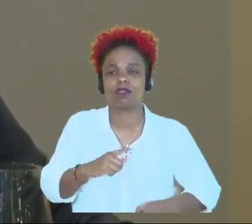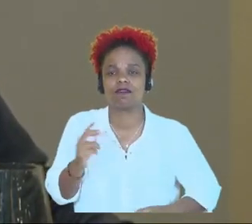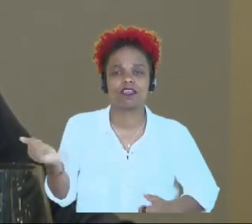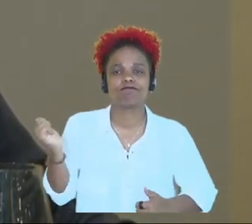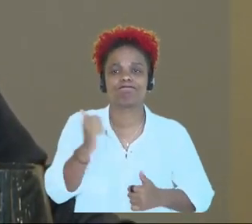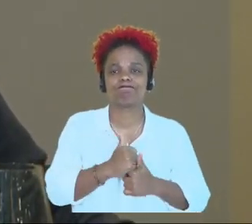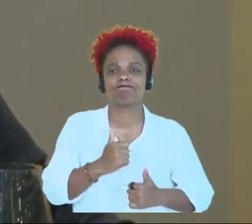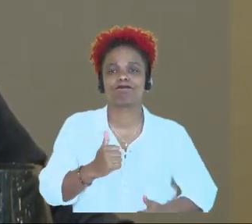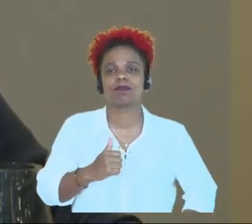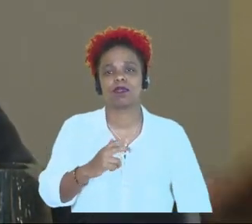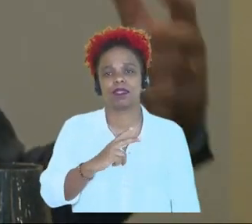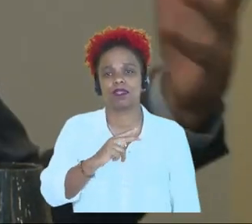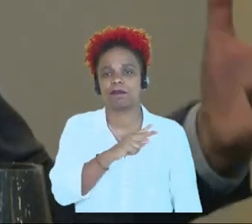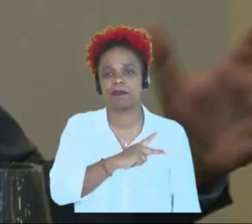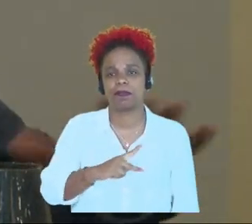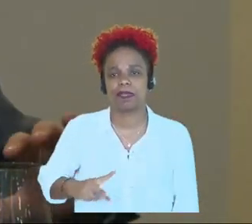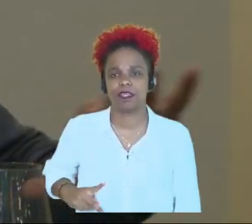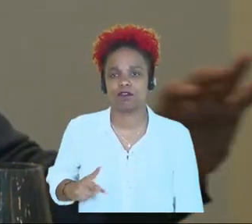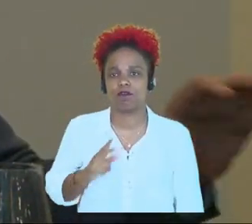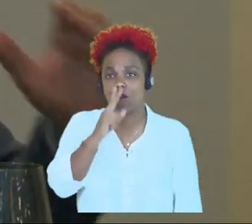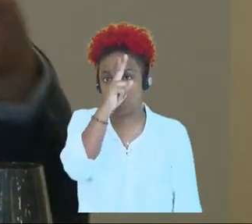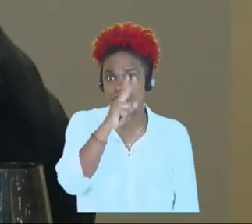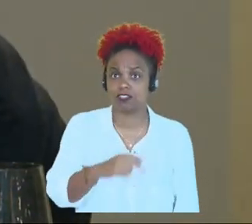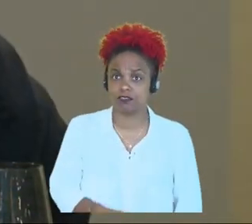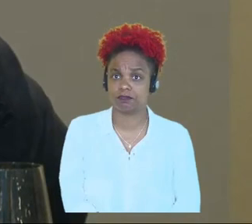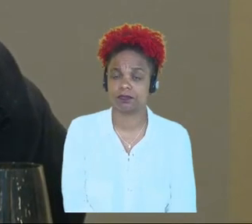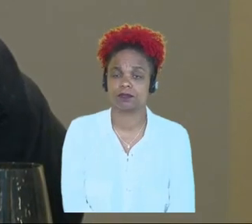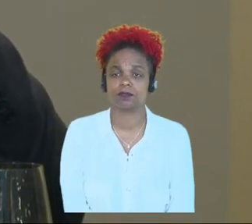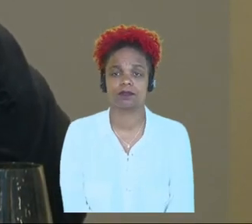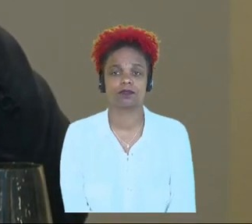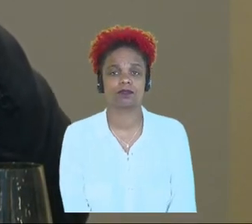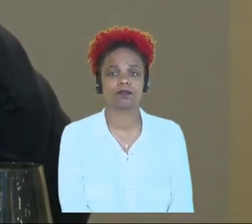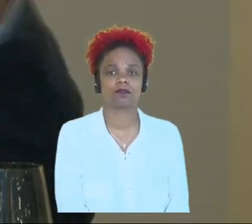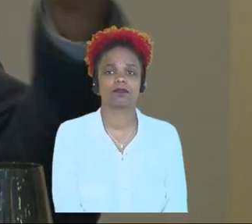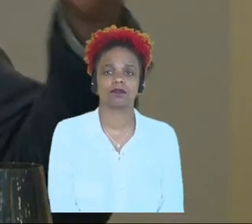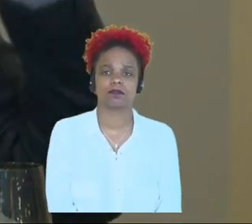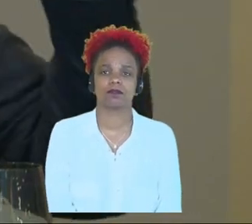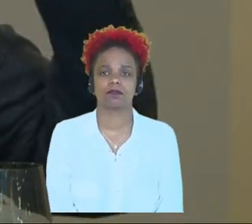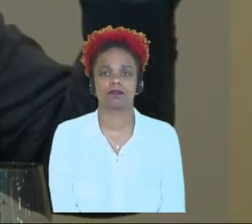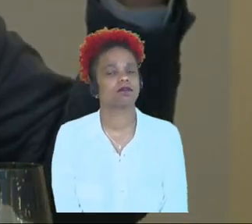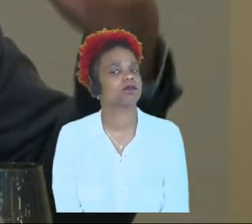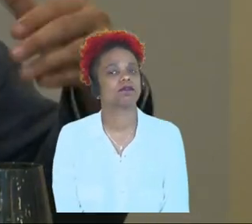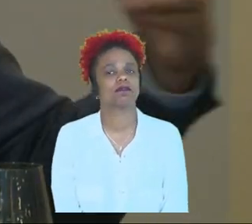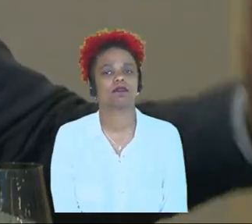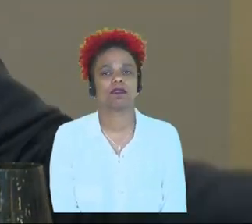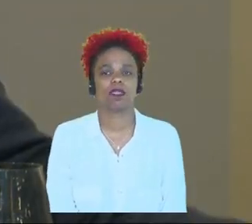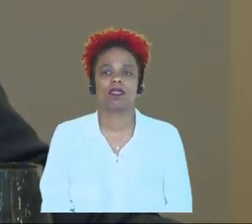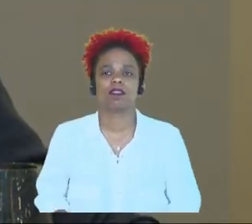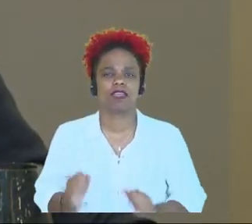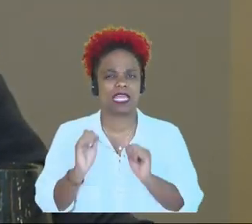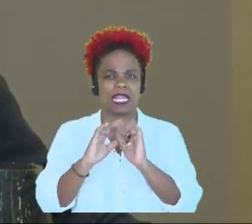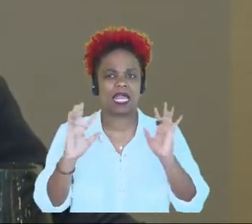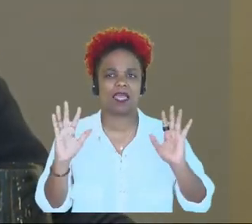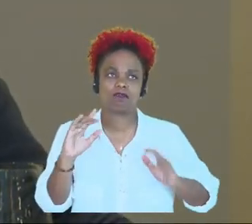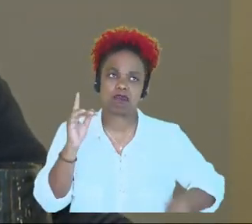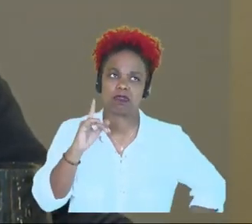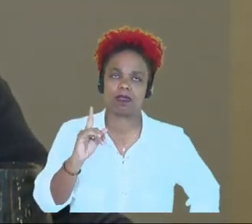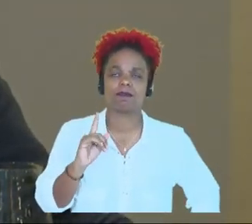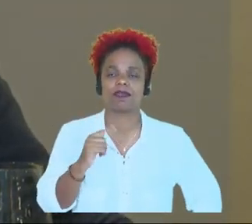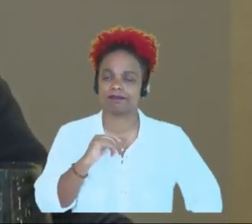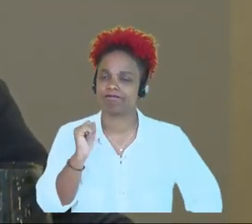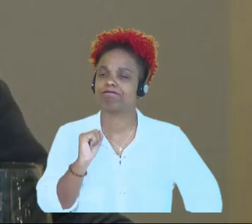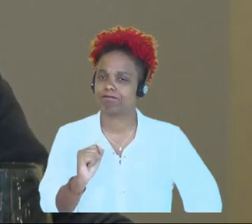República energizado. E o Bolsonaro sabe disso, ou talvez não tenha clareza agora, mas ele sabe que isso é